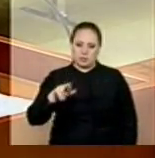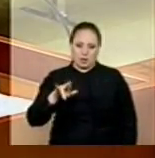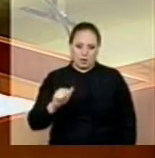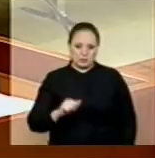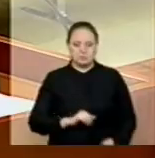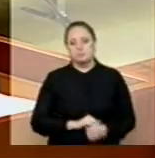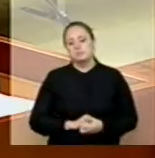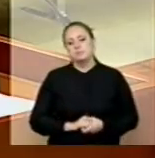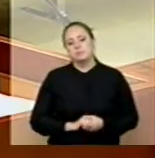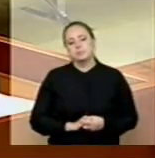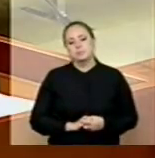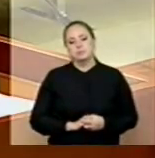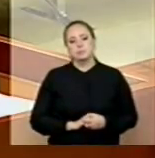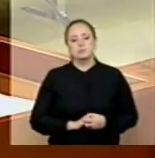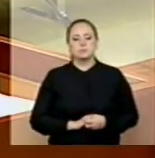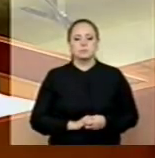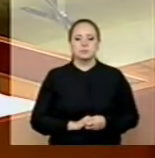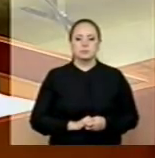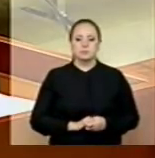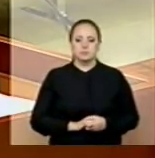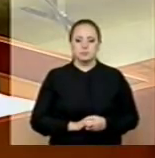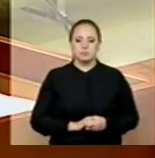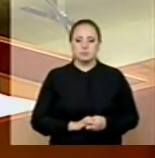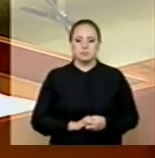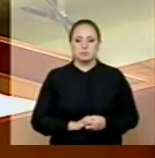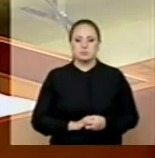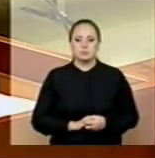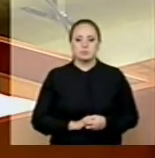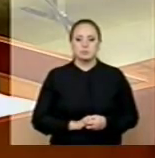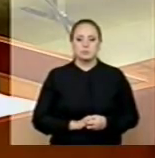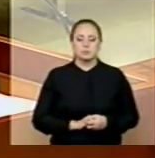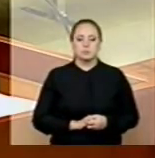Bem, excelências, na continuidade